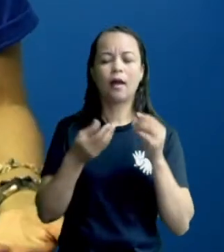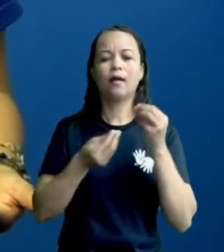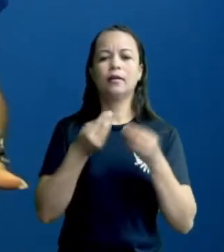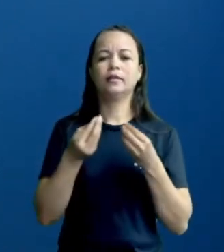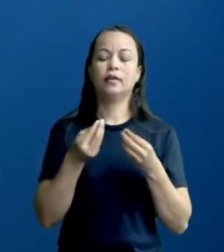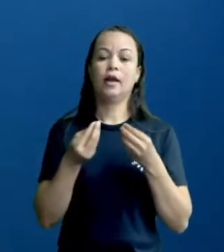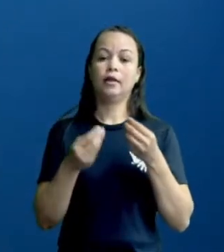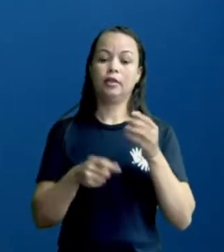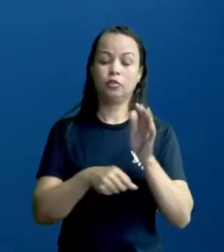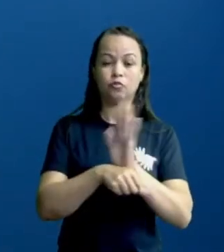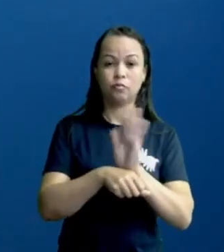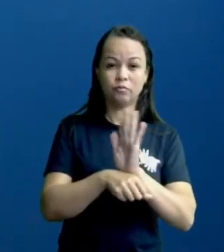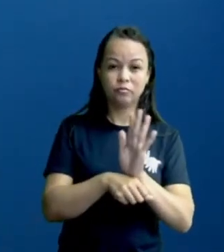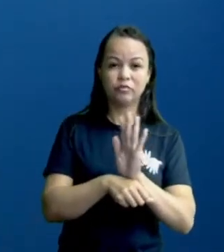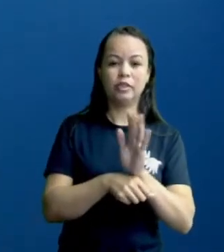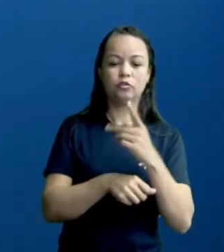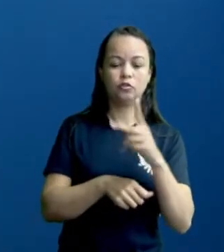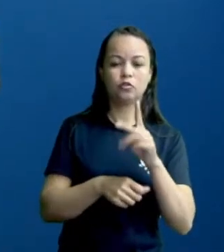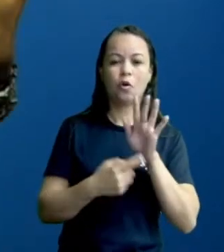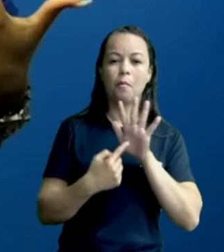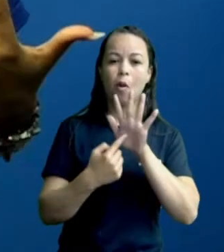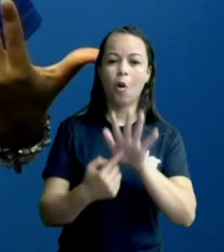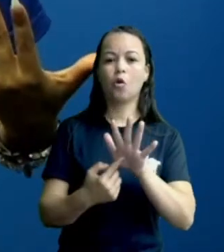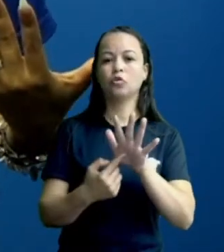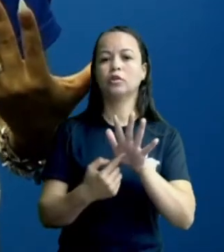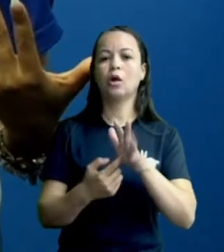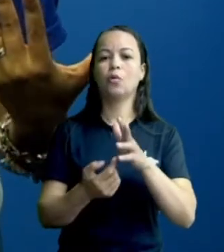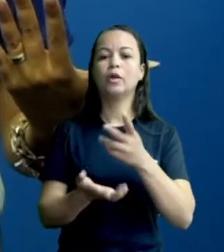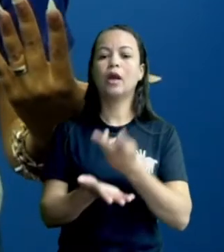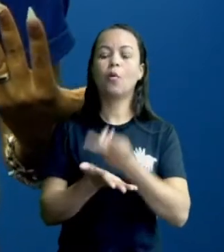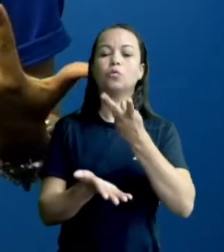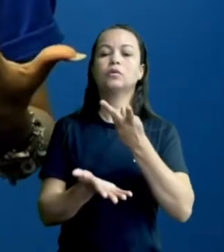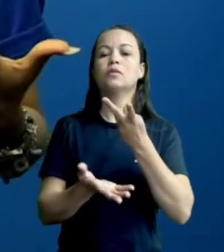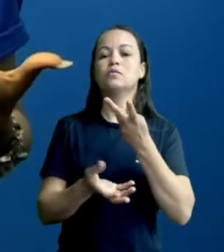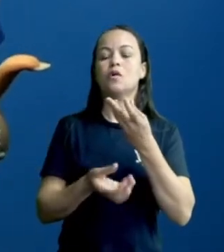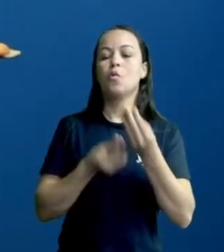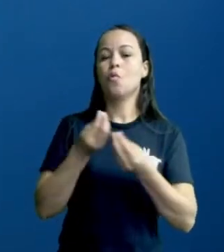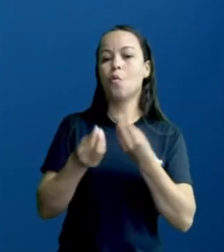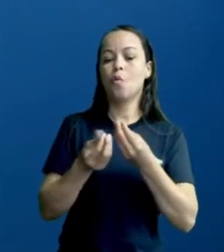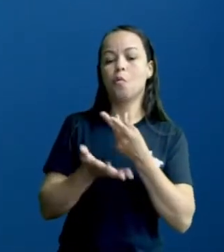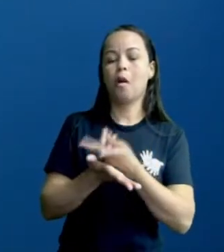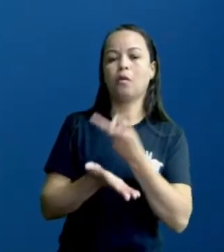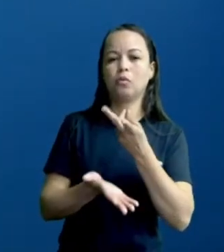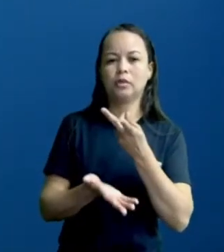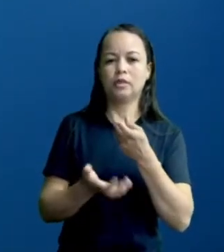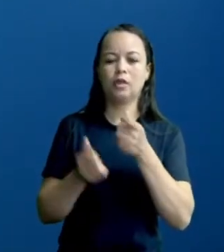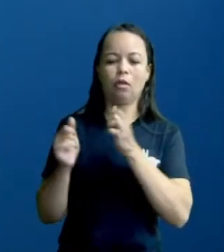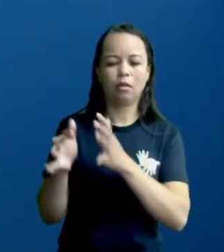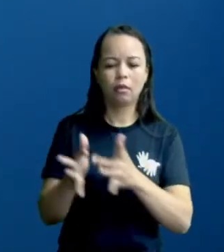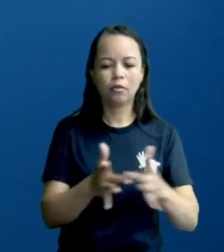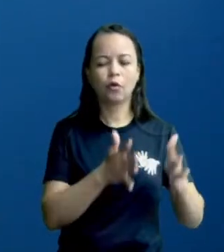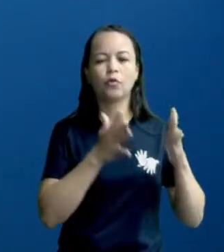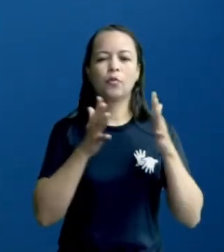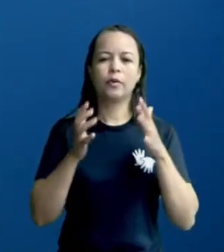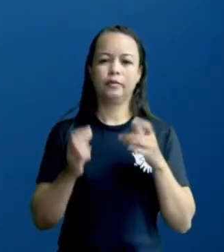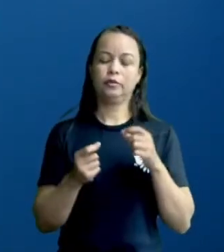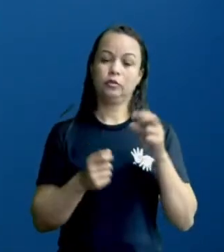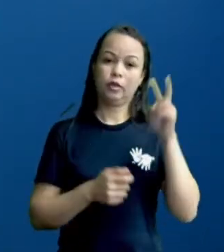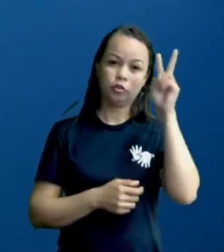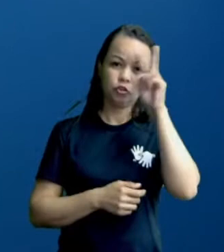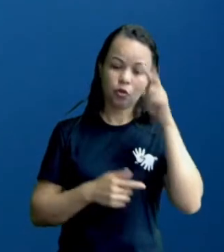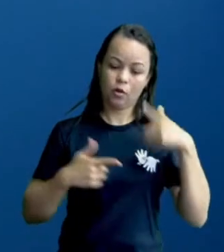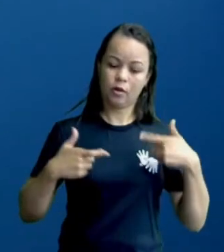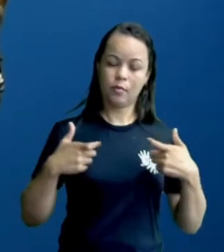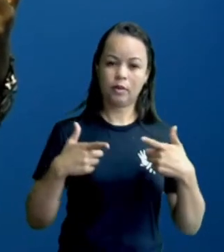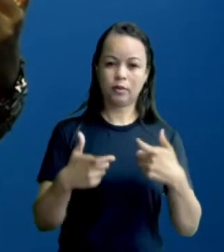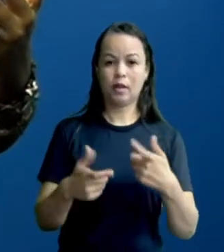né? No Monte das Tabocas. Como aconteceu, né? O percurso de toda essa trajetória da batalha